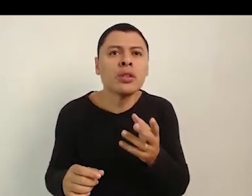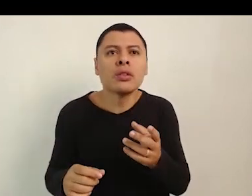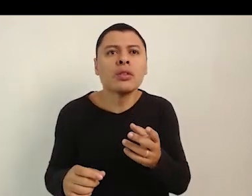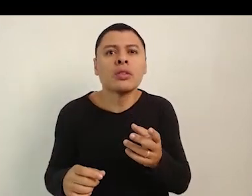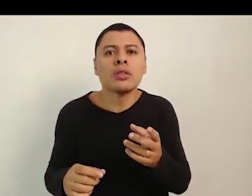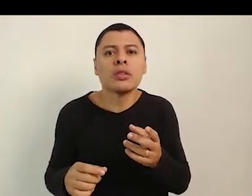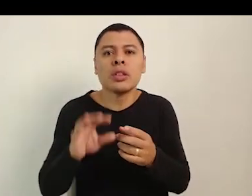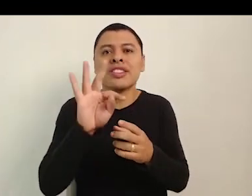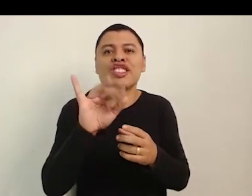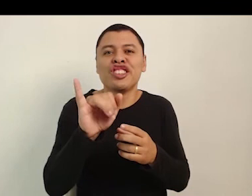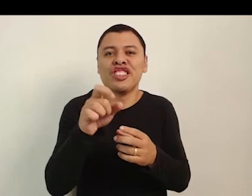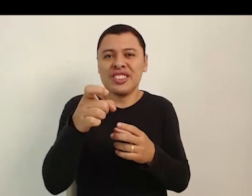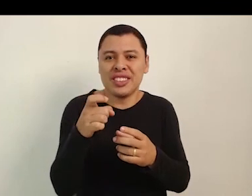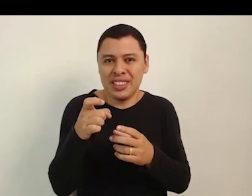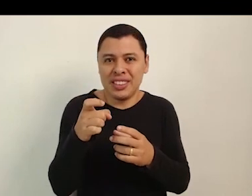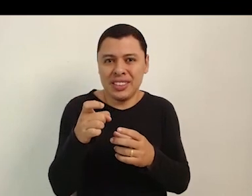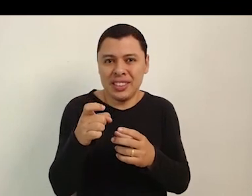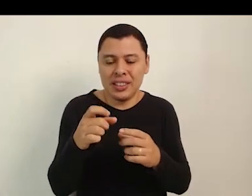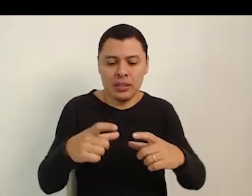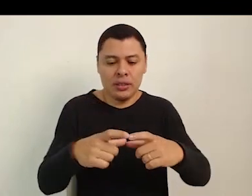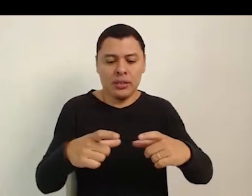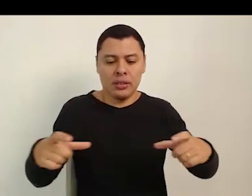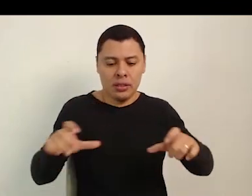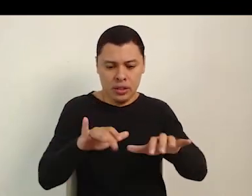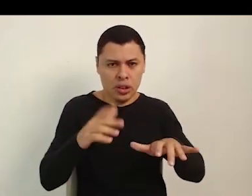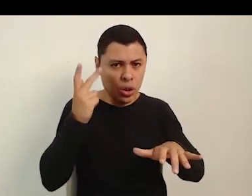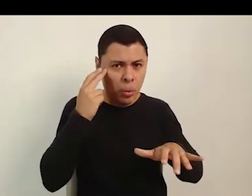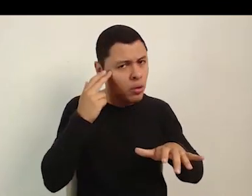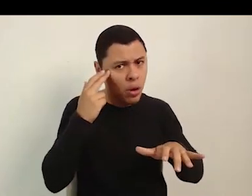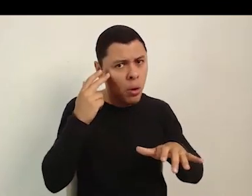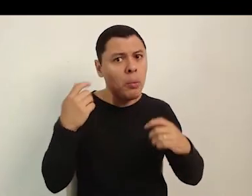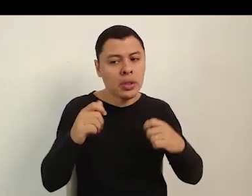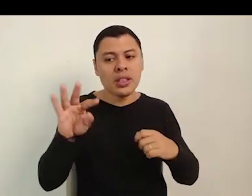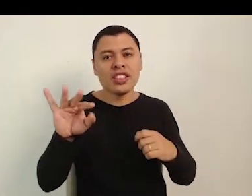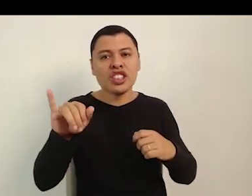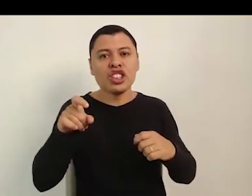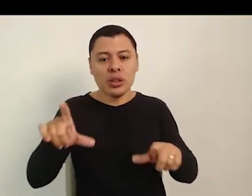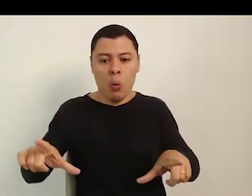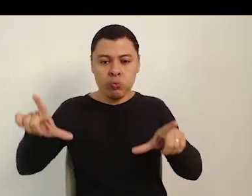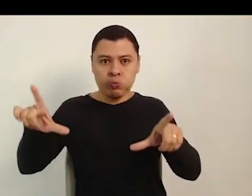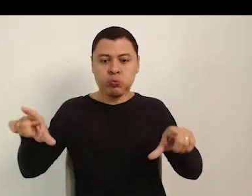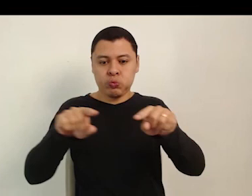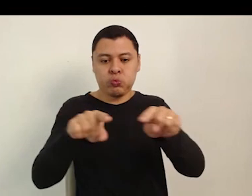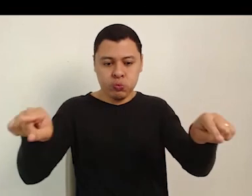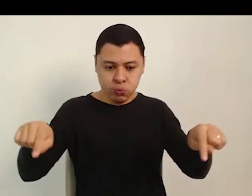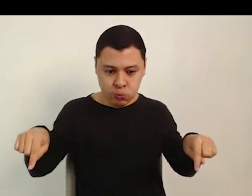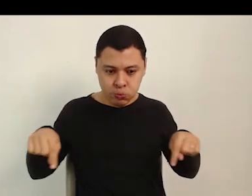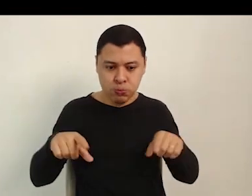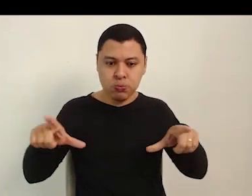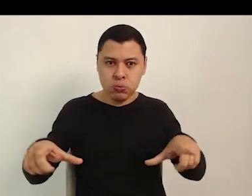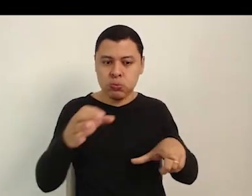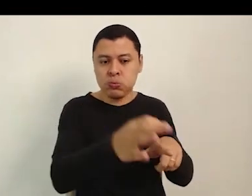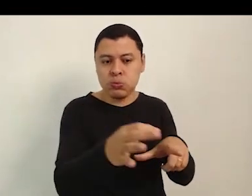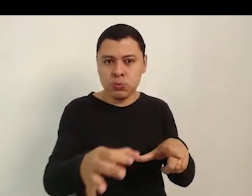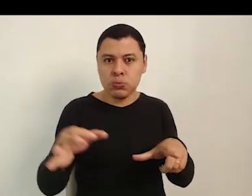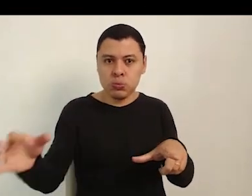o Tix, por exemplo, com um teclado comum. Eu precisaria do Tix. Então, a gente tem que, de fato, ter a tecnologia assistiva